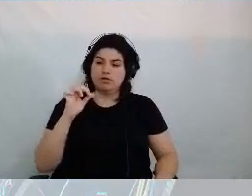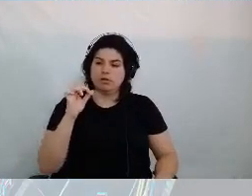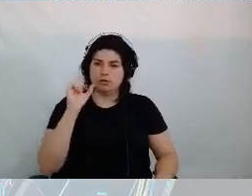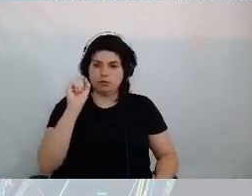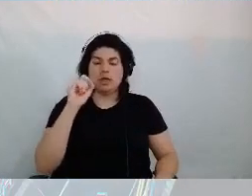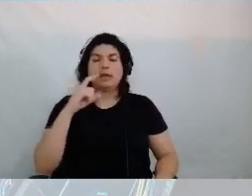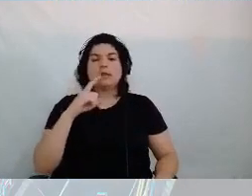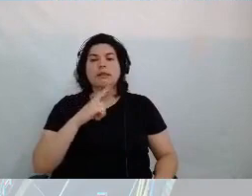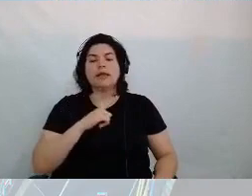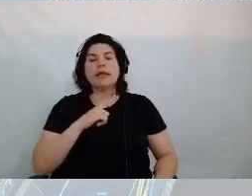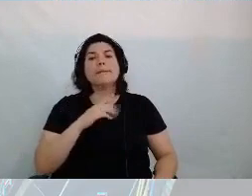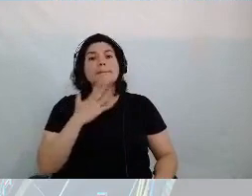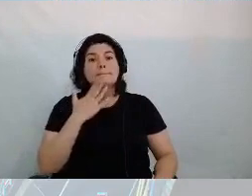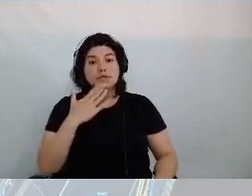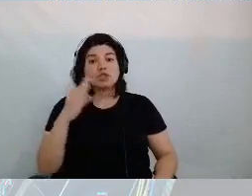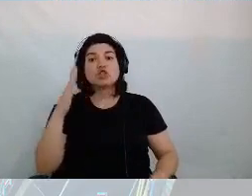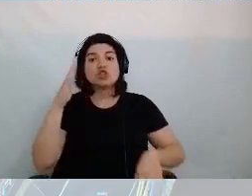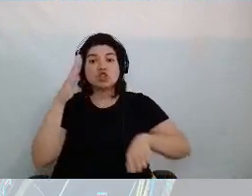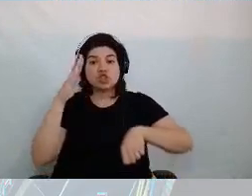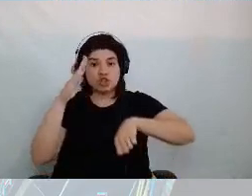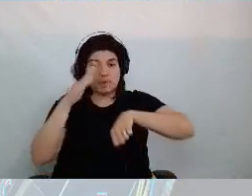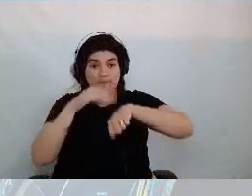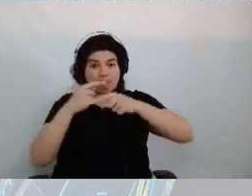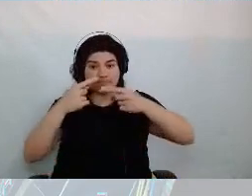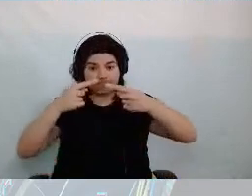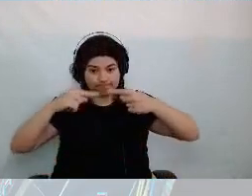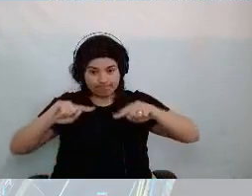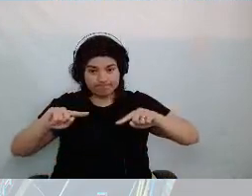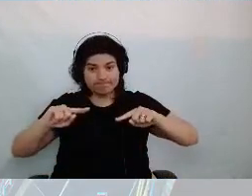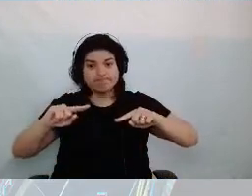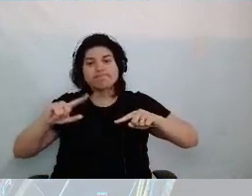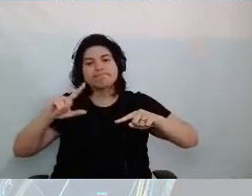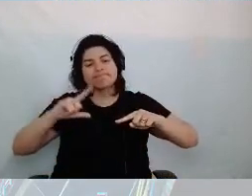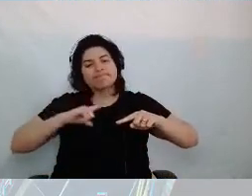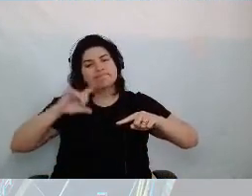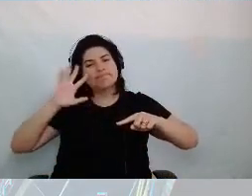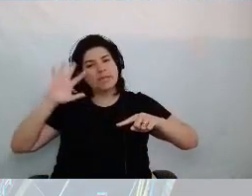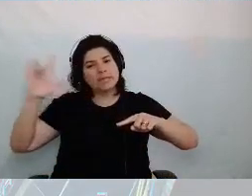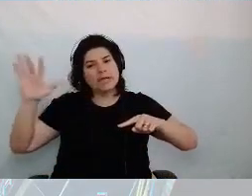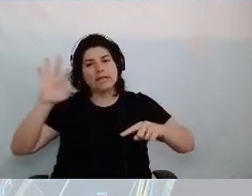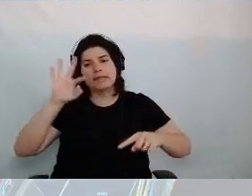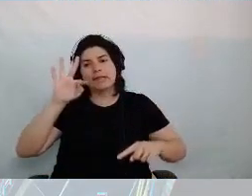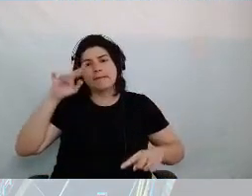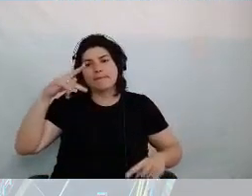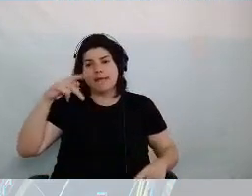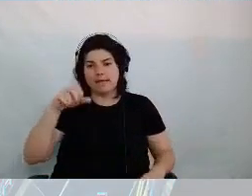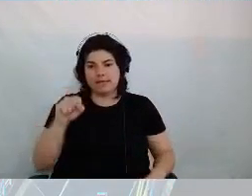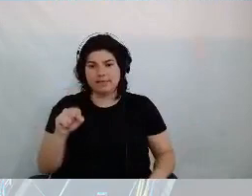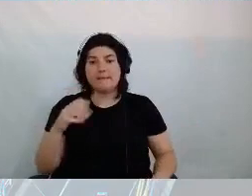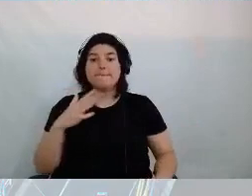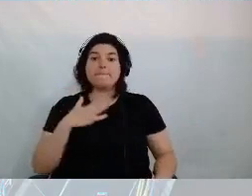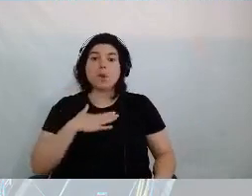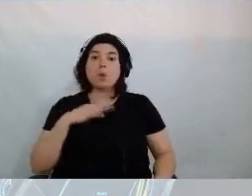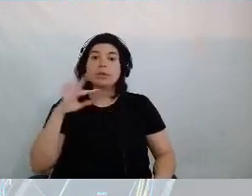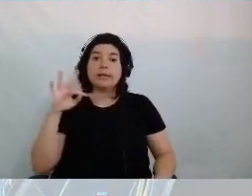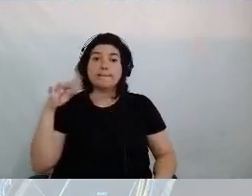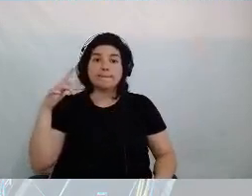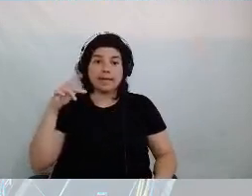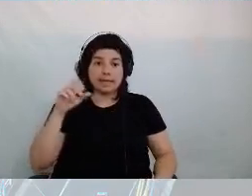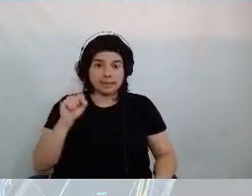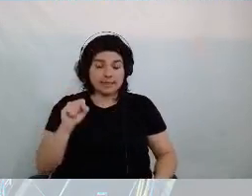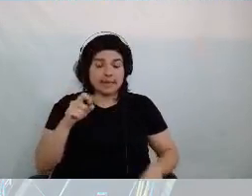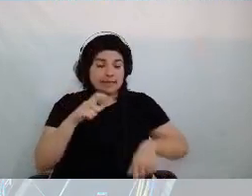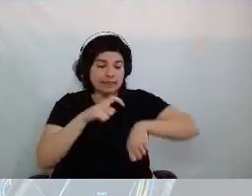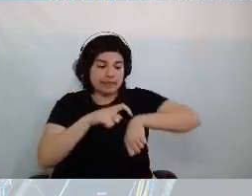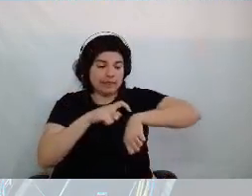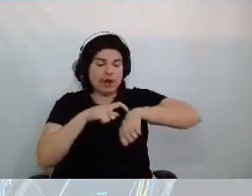requests que serão chamados embaixo dela, principalmente eu pensando em TPS, o meu TPS, na verdade, o meu tempo vai ser a